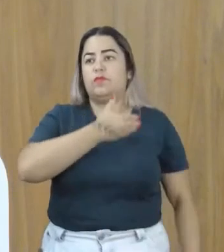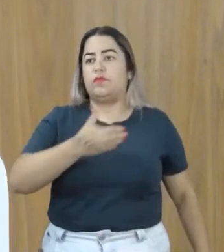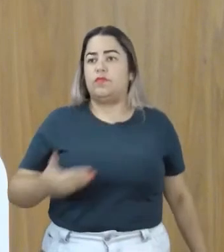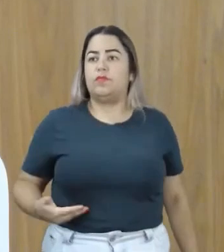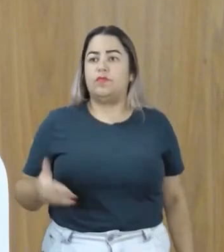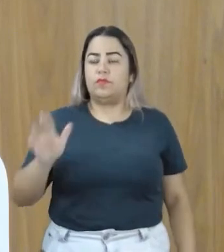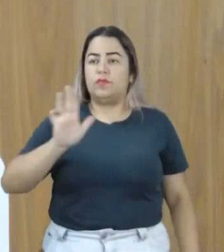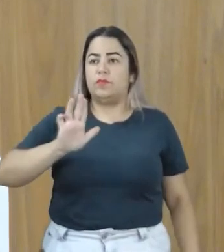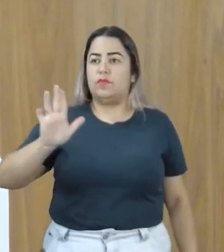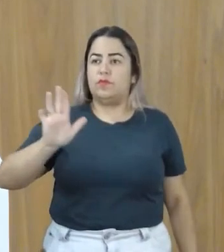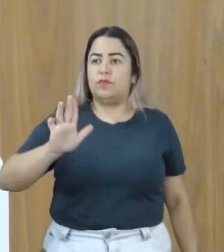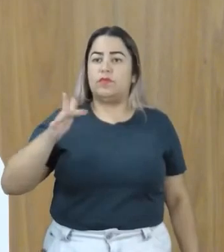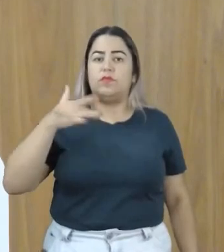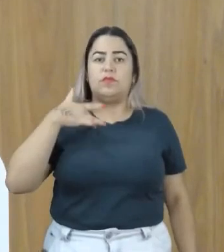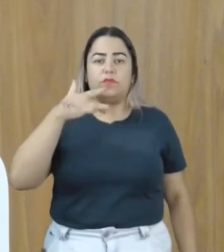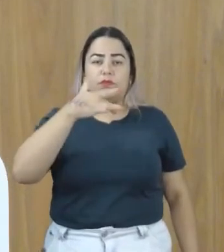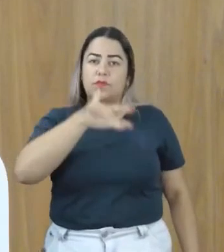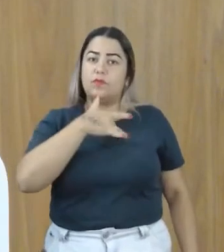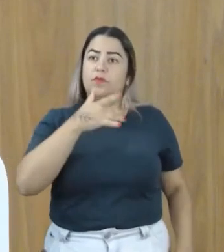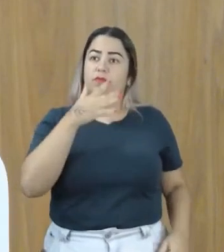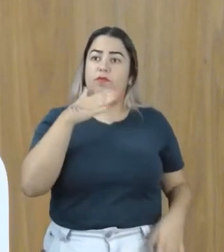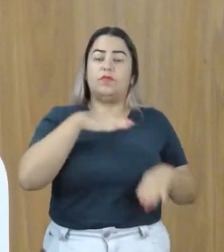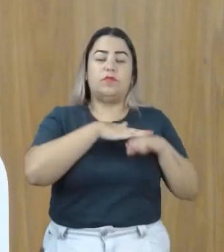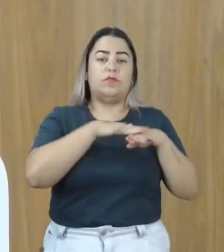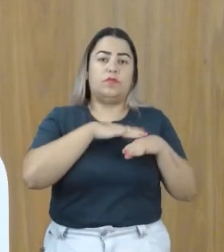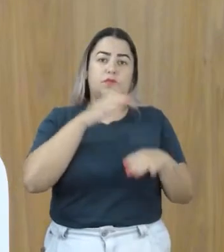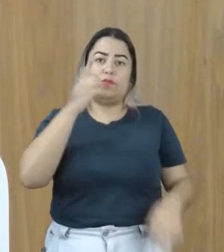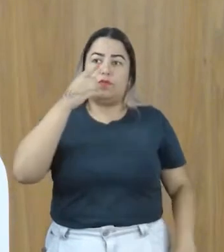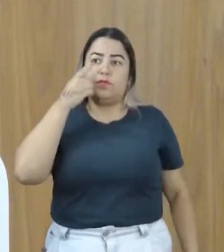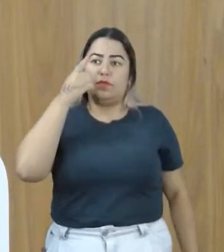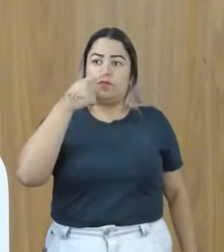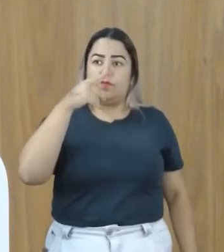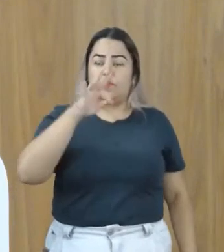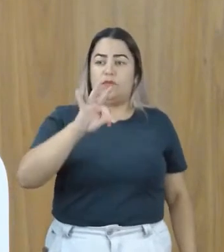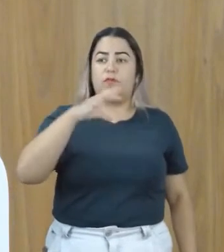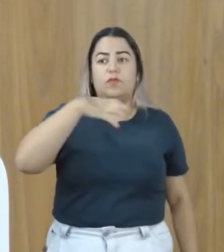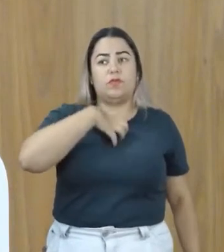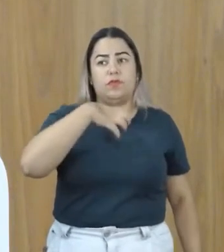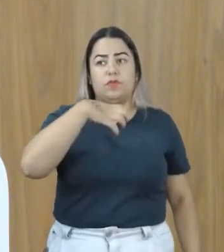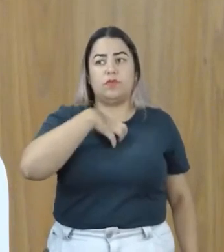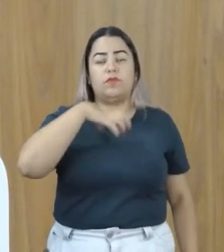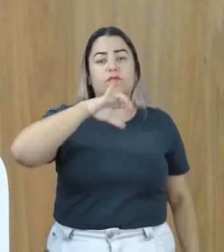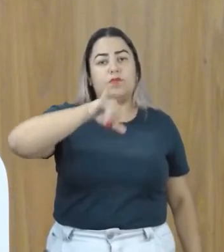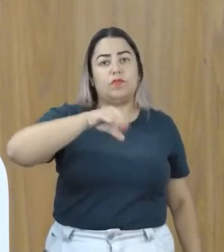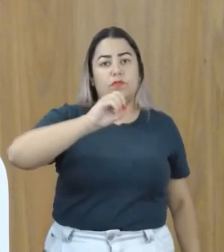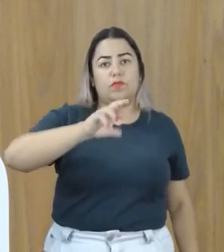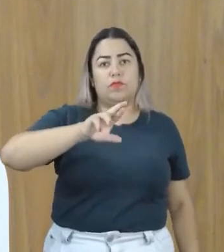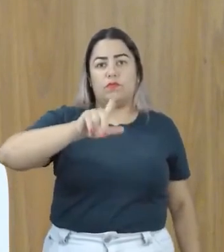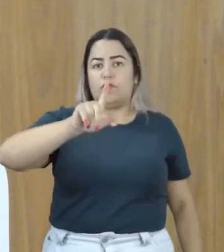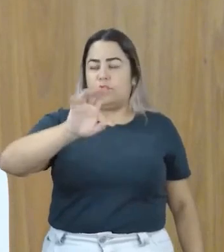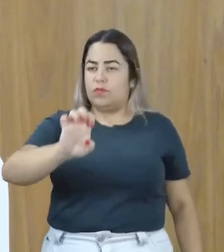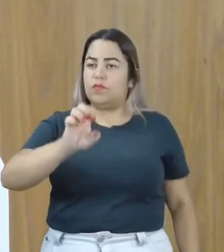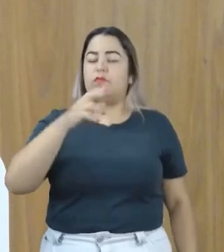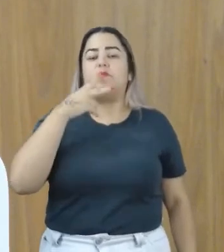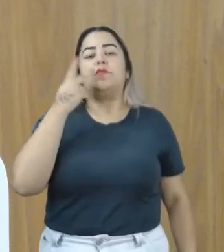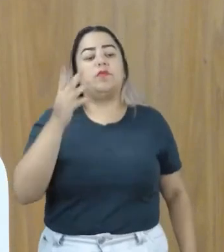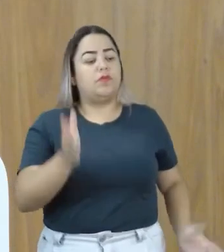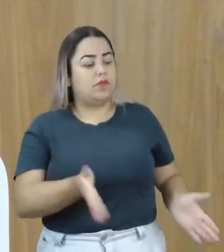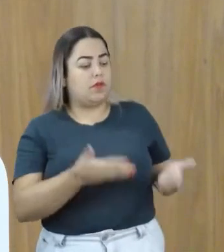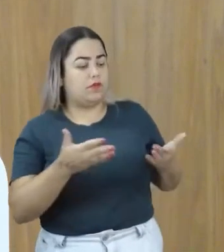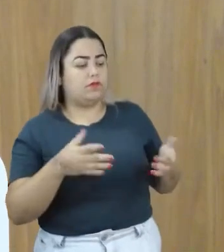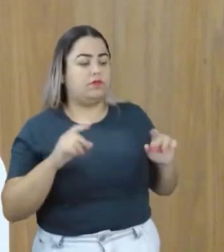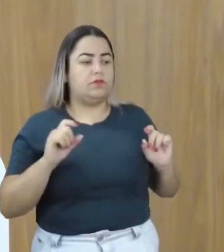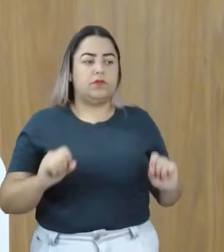Agora a gente vai falar de saúde. Nós conversamos com o deputado federal pelo PT da Bahia, Jorge Sola. Ele falou das